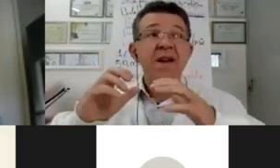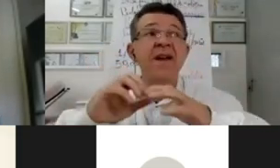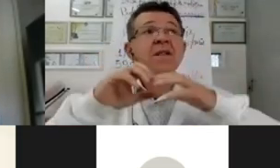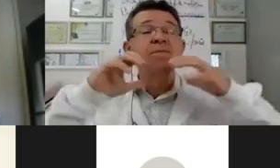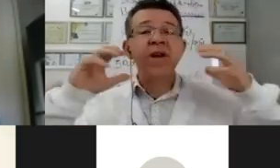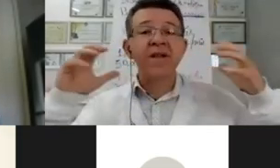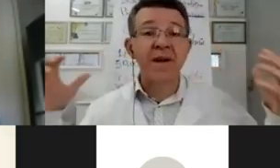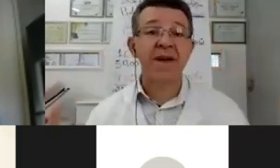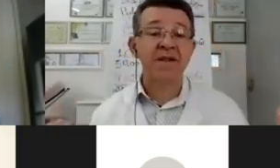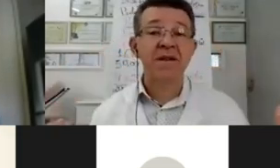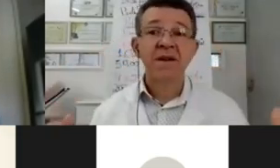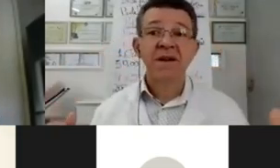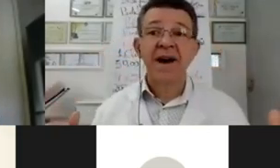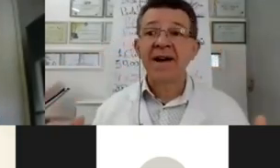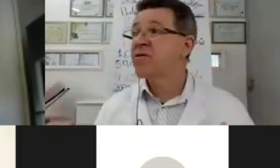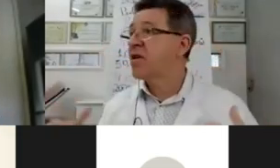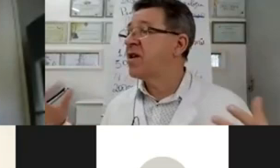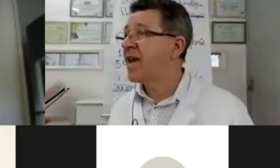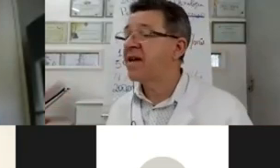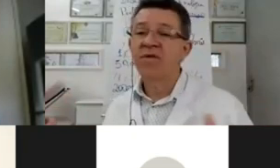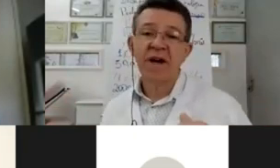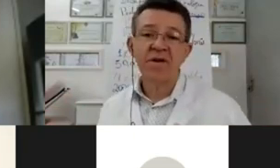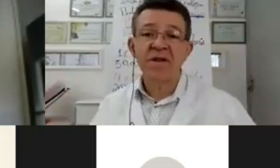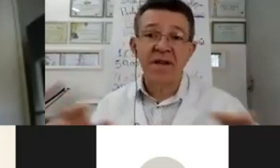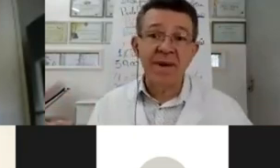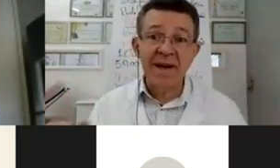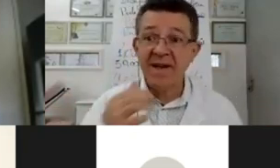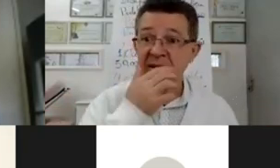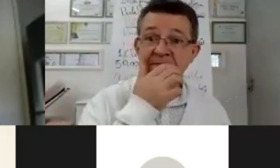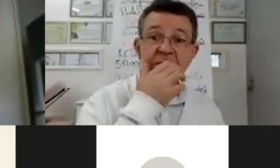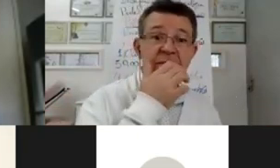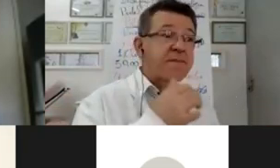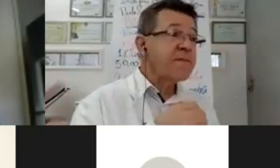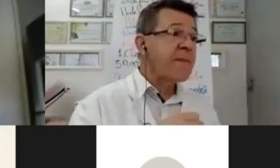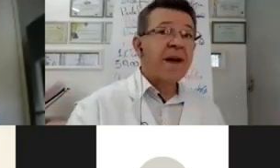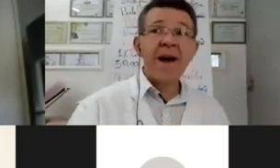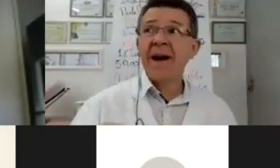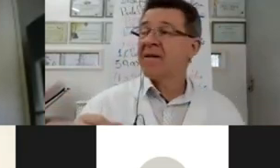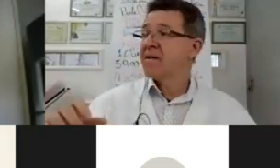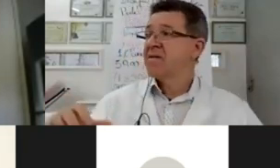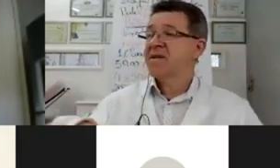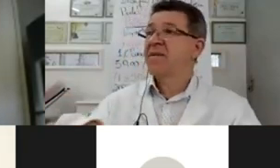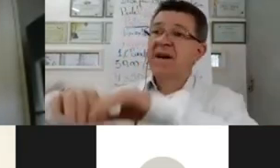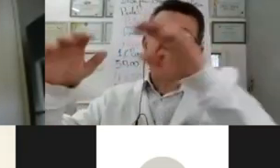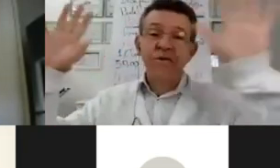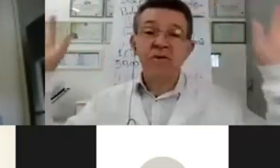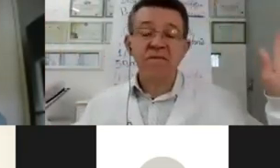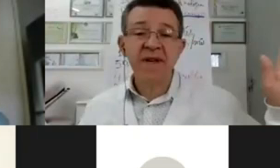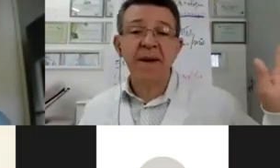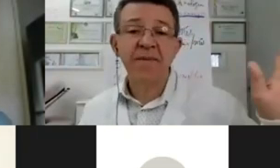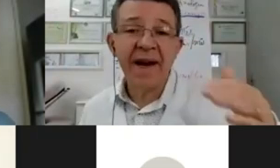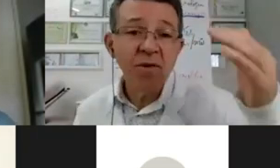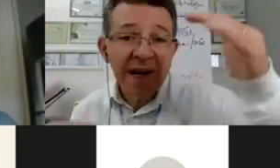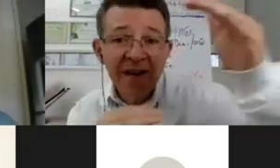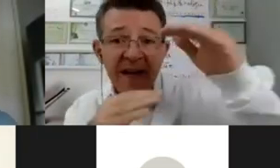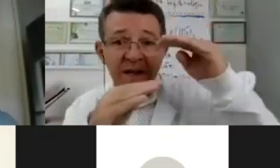faz esporadicamente. Ah, eu não tenho ninguém, vou dar cortesia, beleza. Ah, semana,